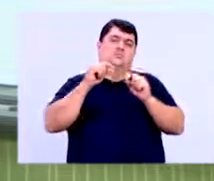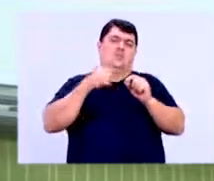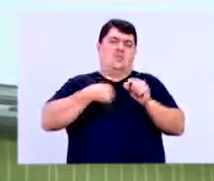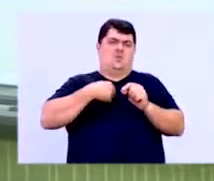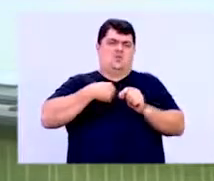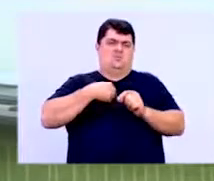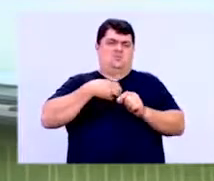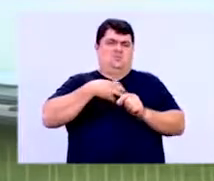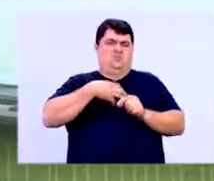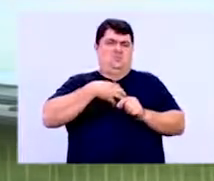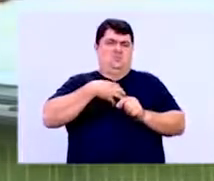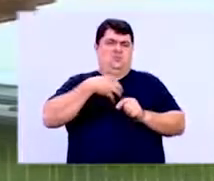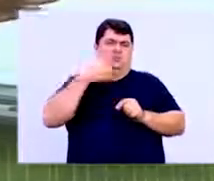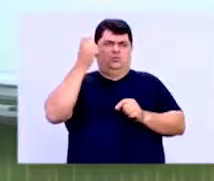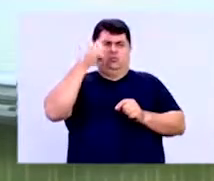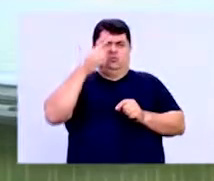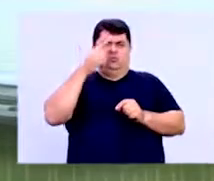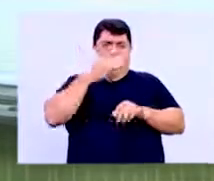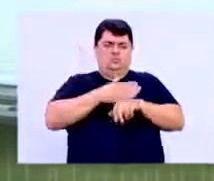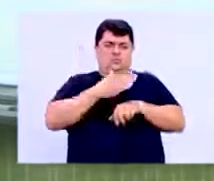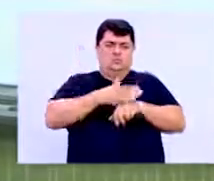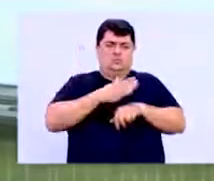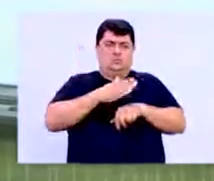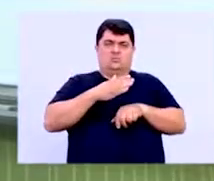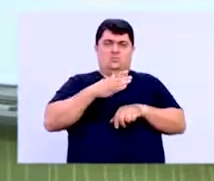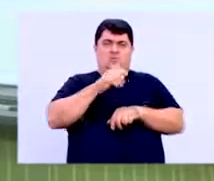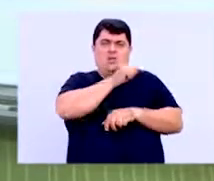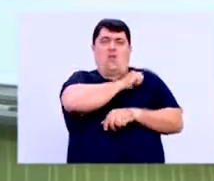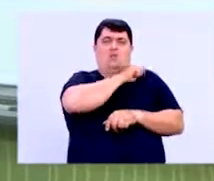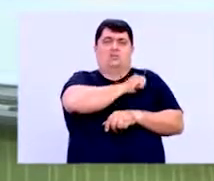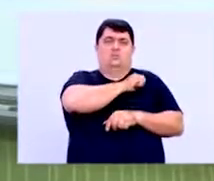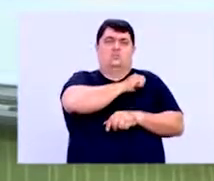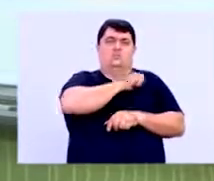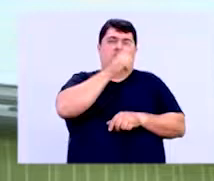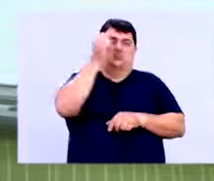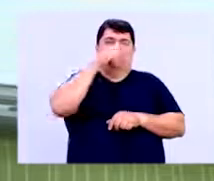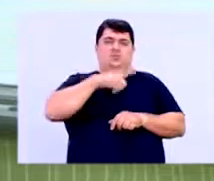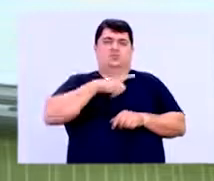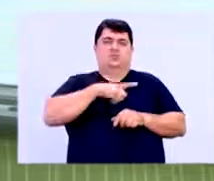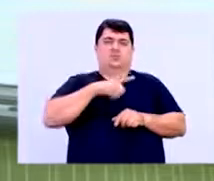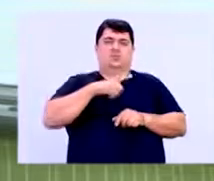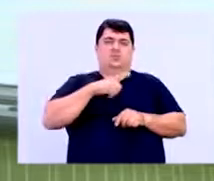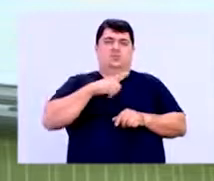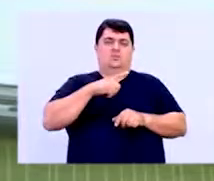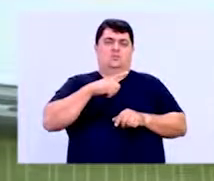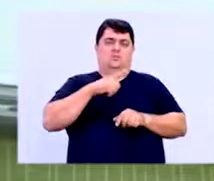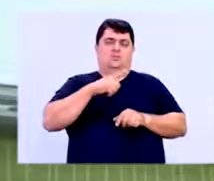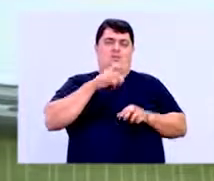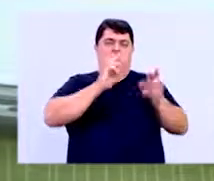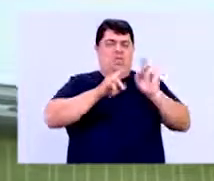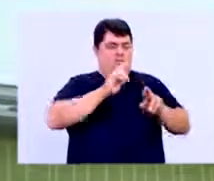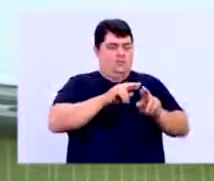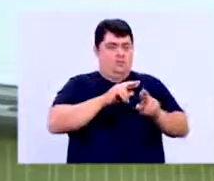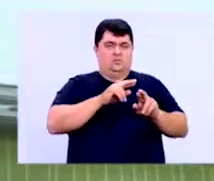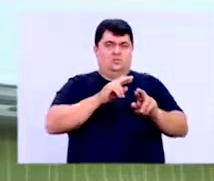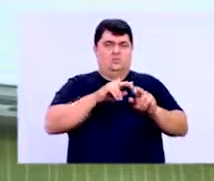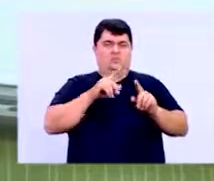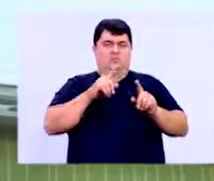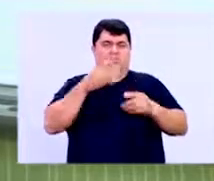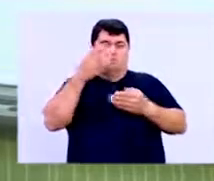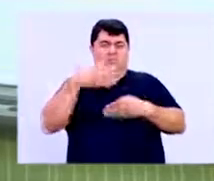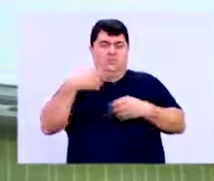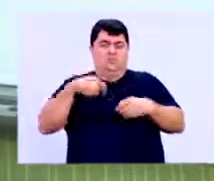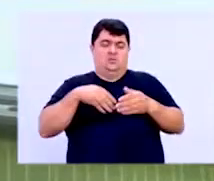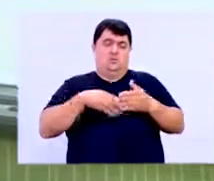complicado na prática? Não estou falando em questões. Muitos alunos se preocupam simplesmente em resolver questões. Tudo bem, é parte avaliativa,